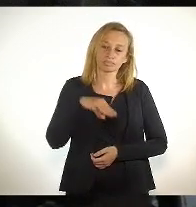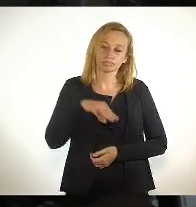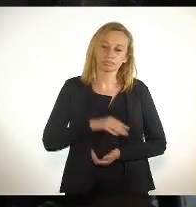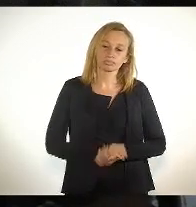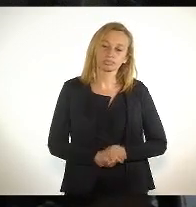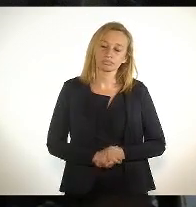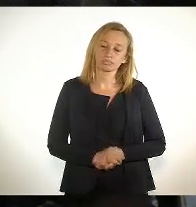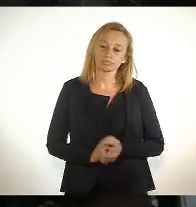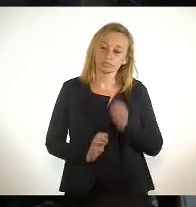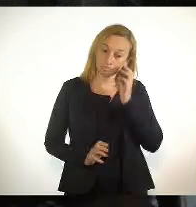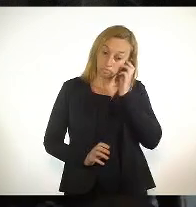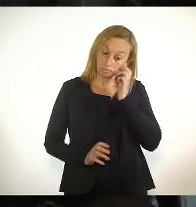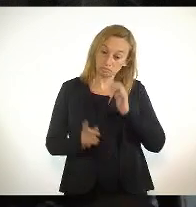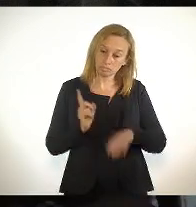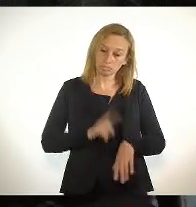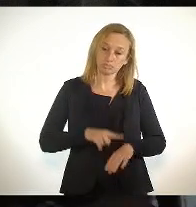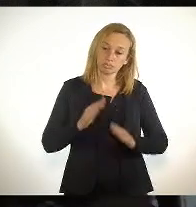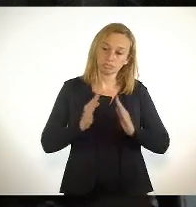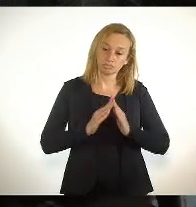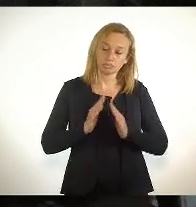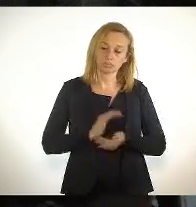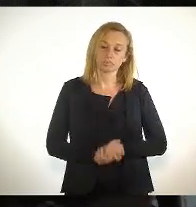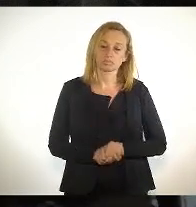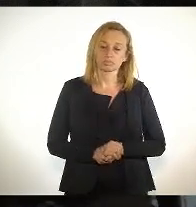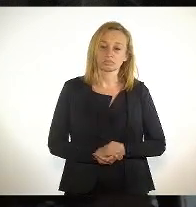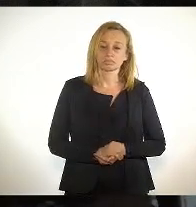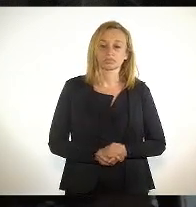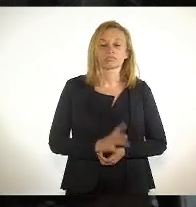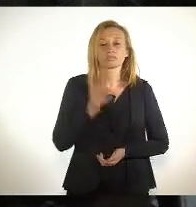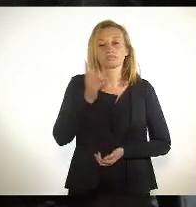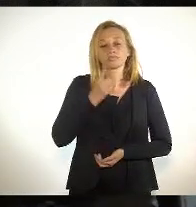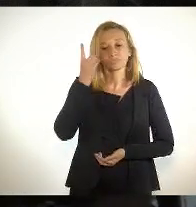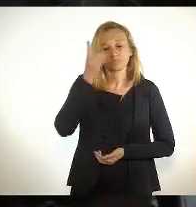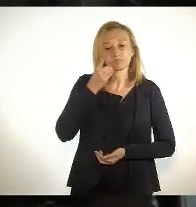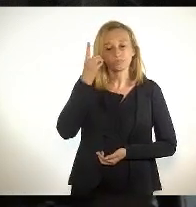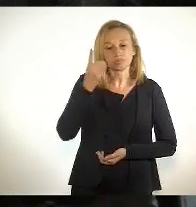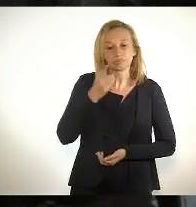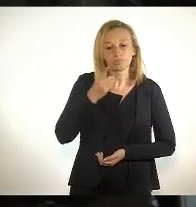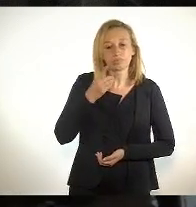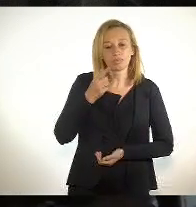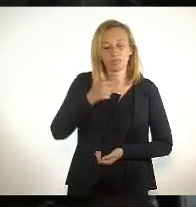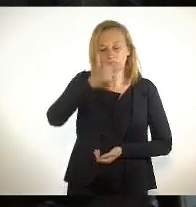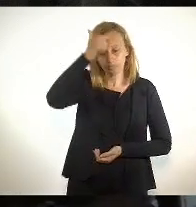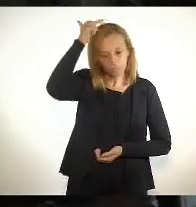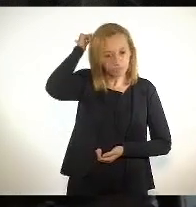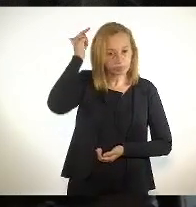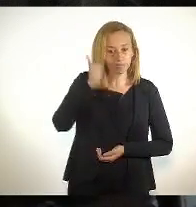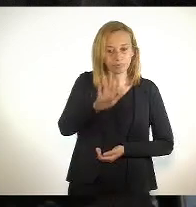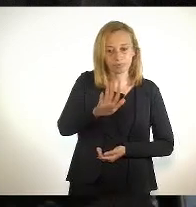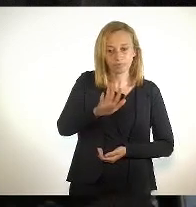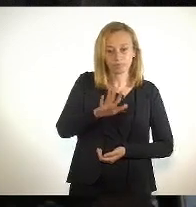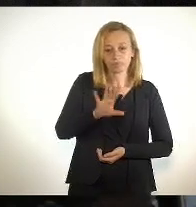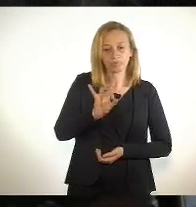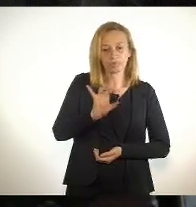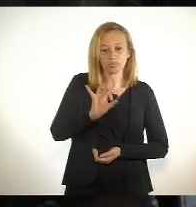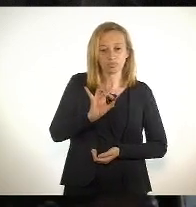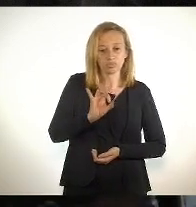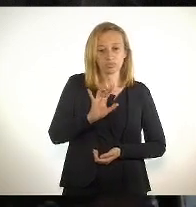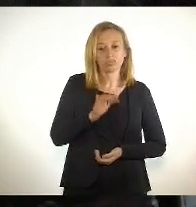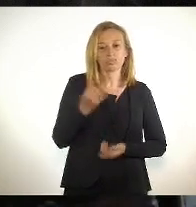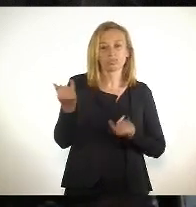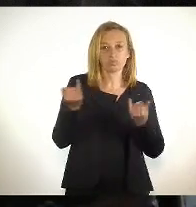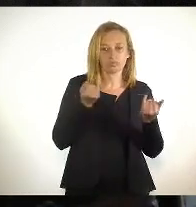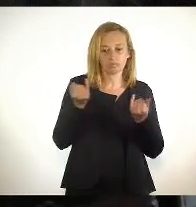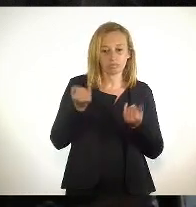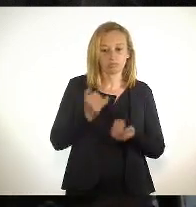de 10 minutos regimentais. Eu aviso ao deputado Luiz Paulo, aliás, só uma